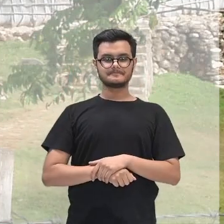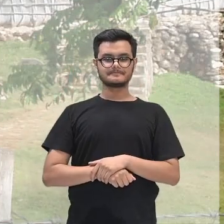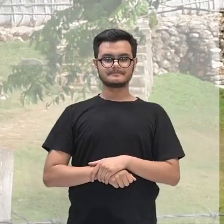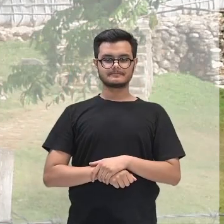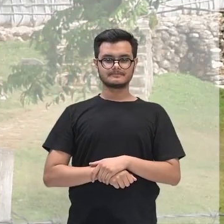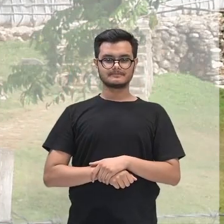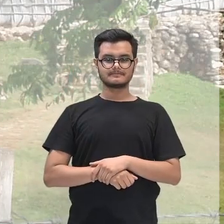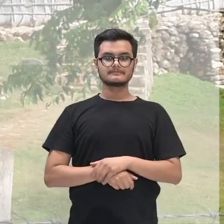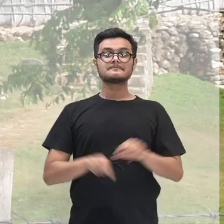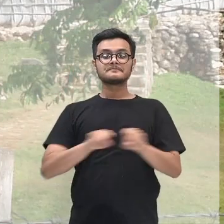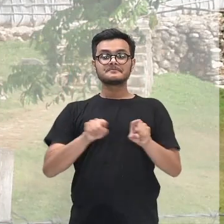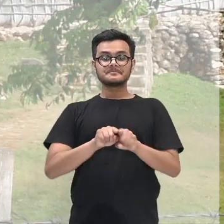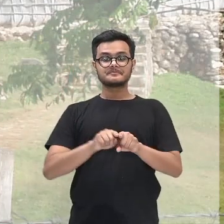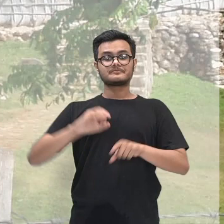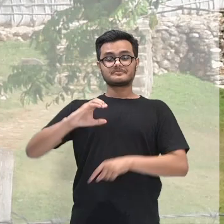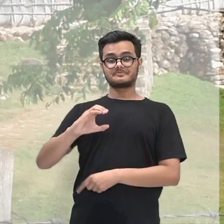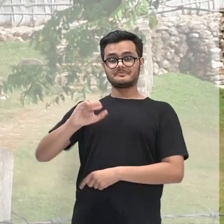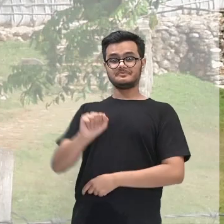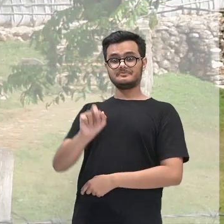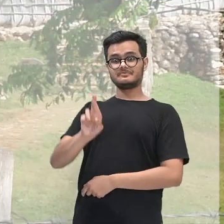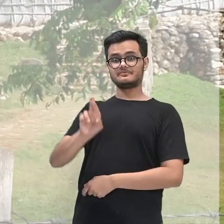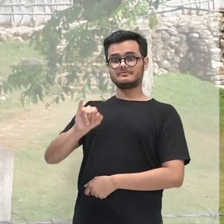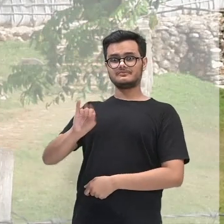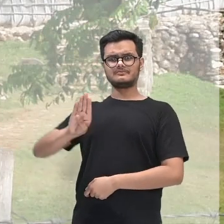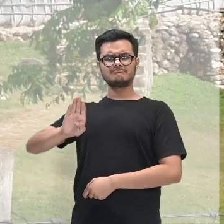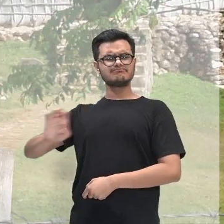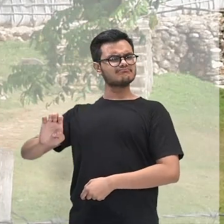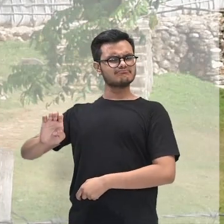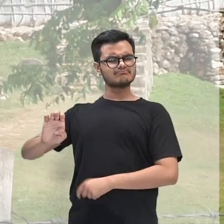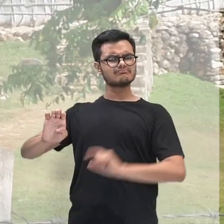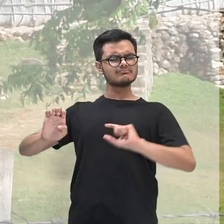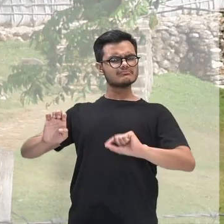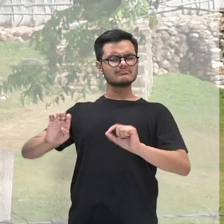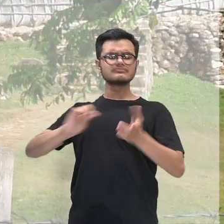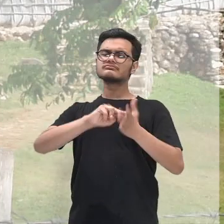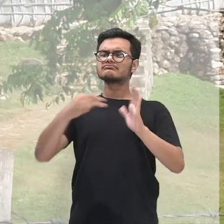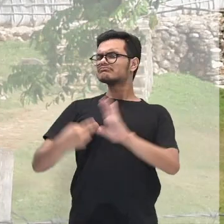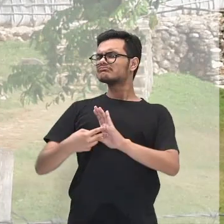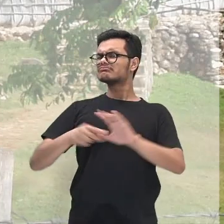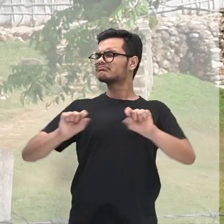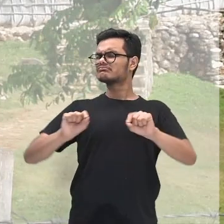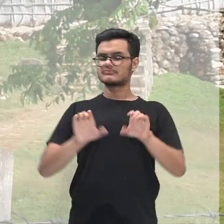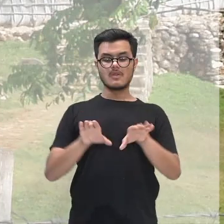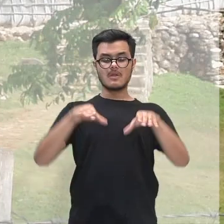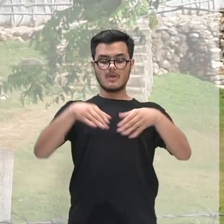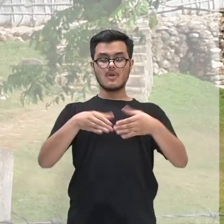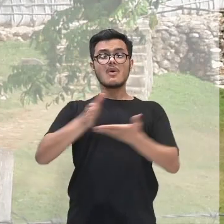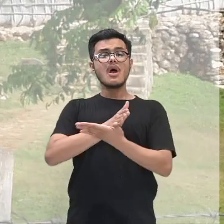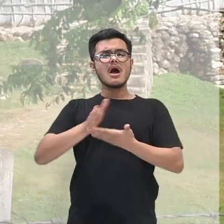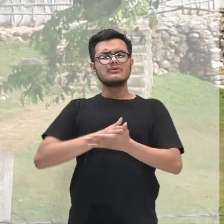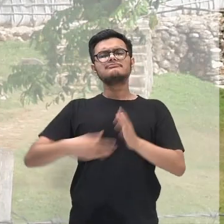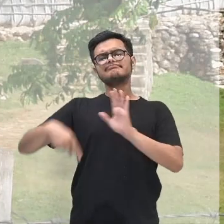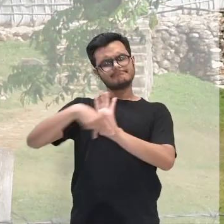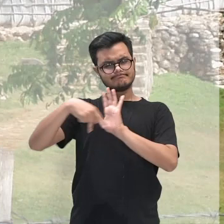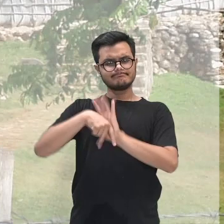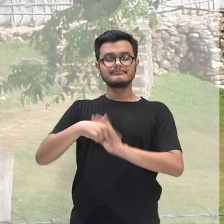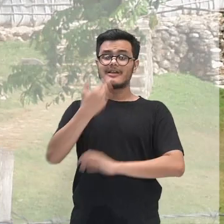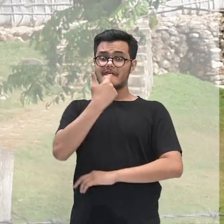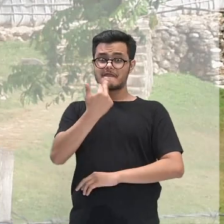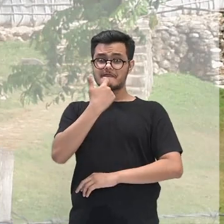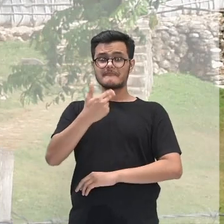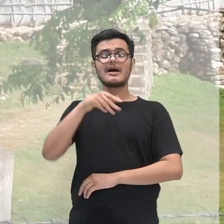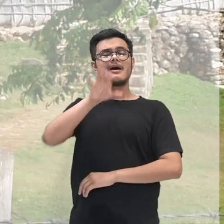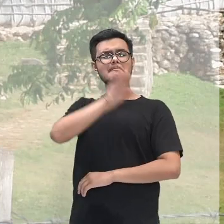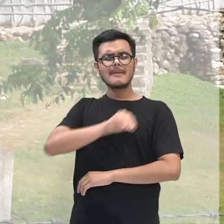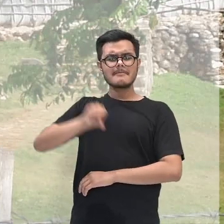Arawak. Tínhamos também o Caribe. Grupos indígenas que falavam línguas da família Caribe eram